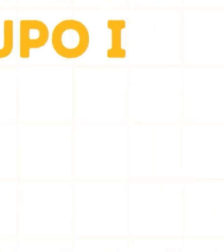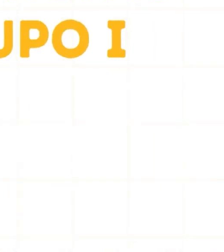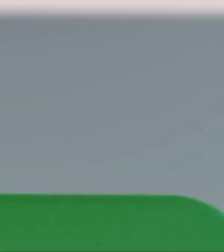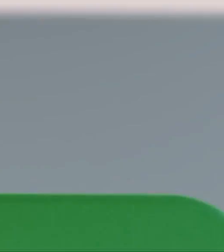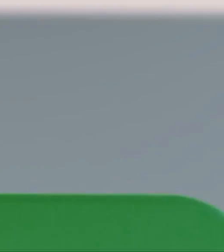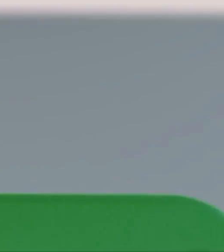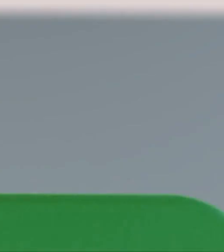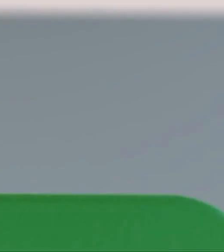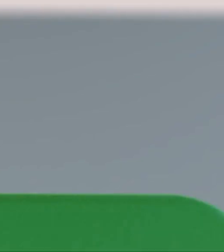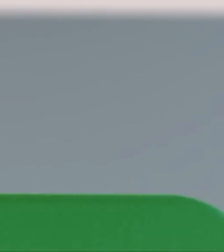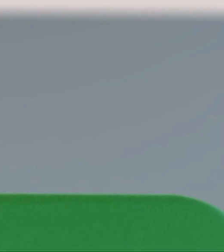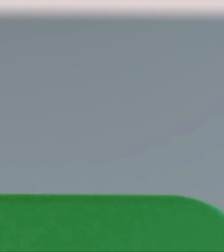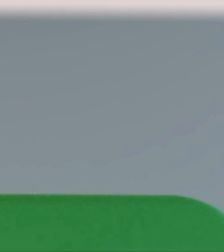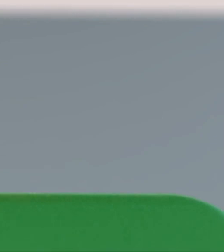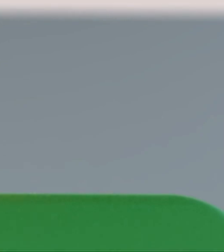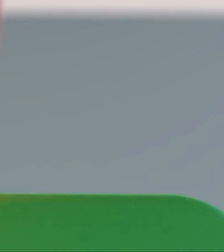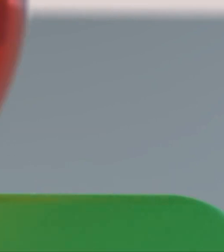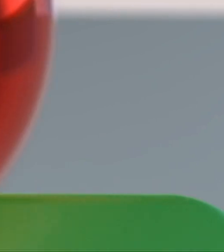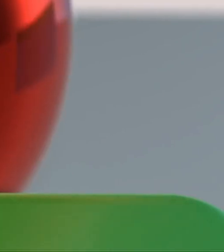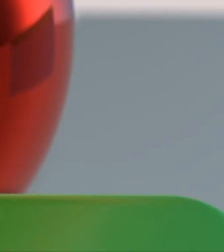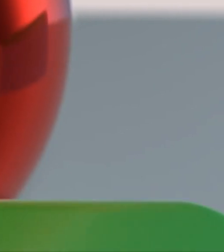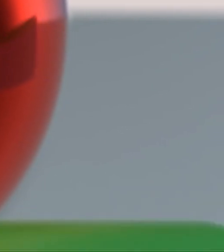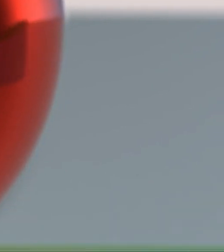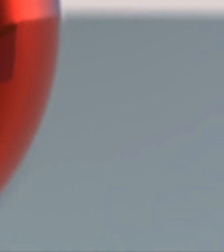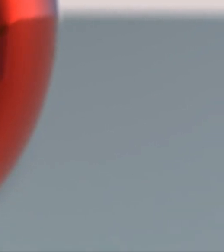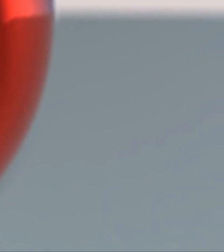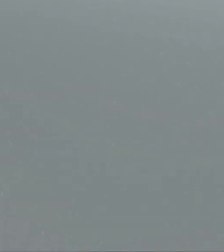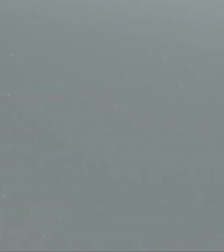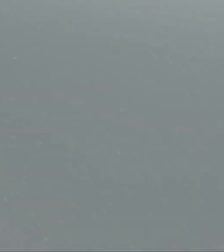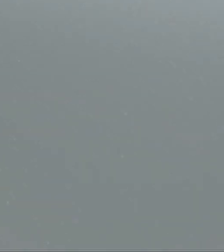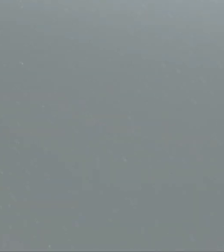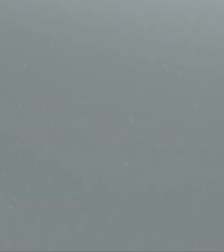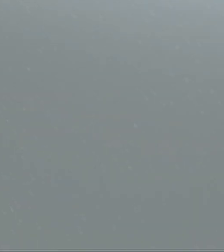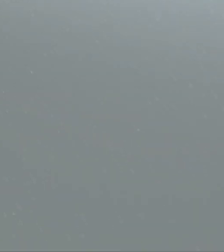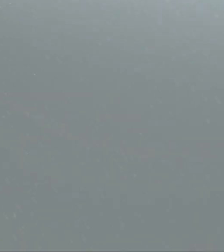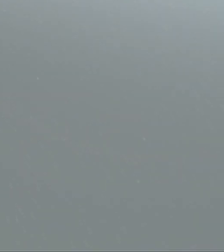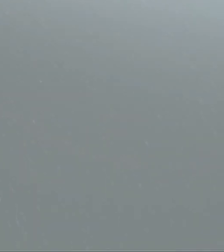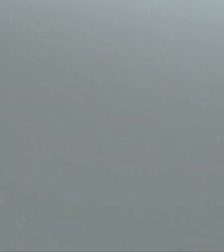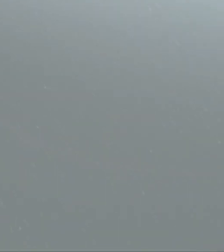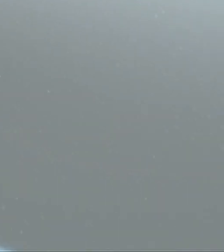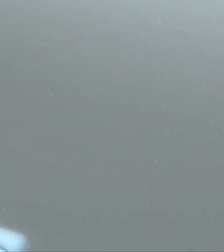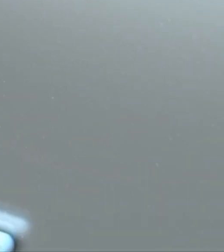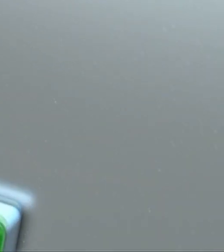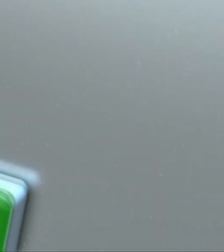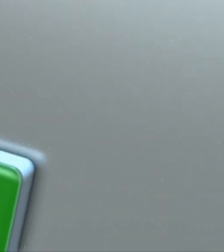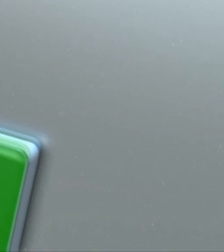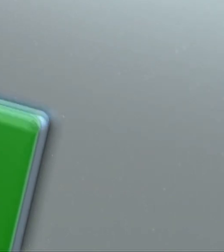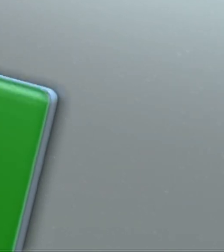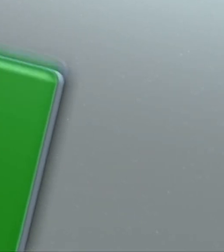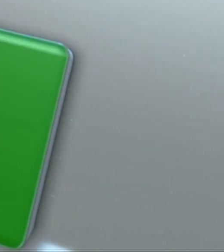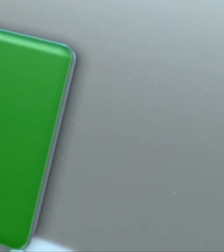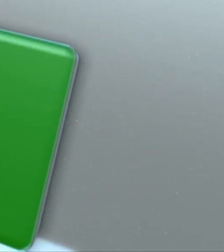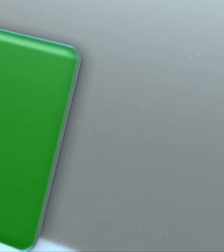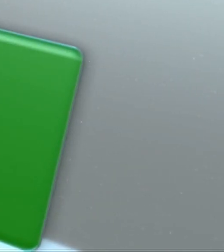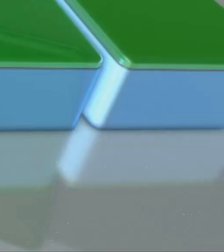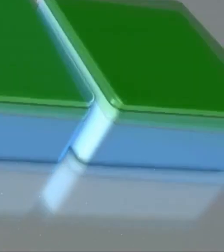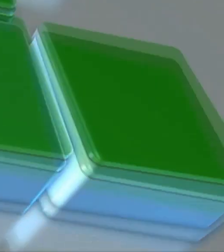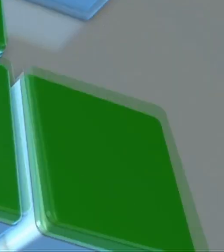e você foi uma professora inspiradora para a minha prática. O seu entusiasmo, o